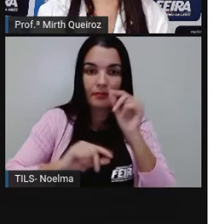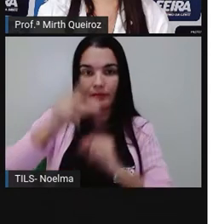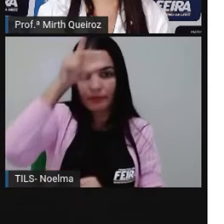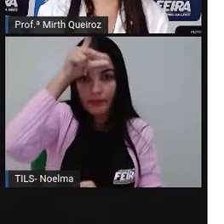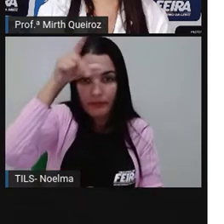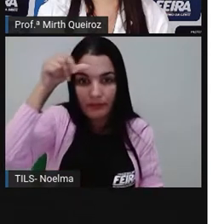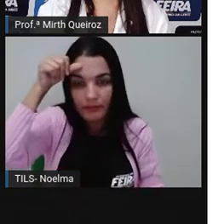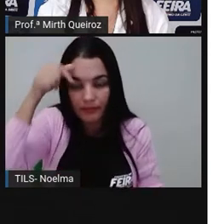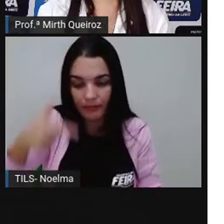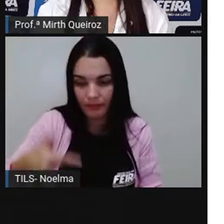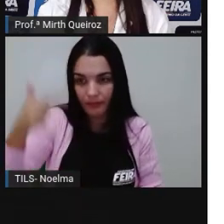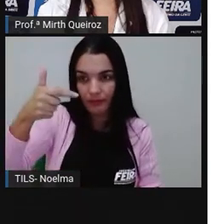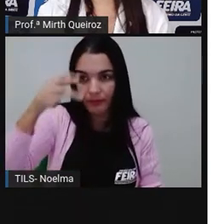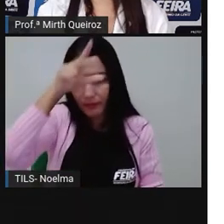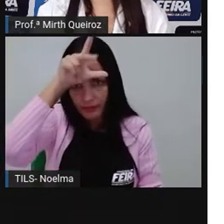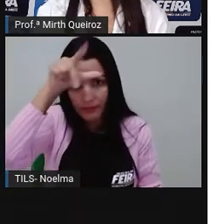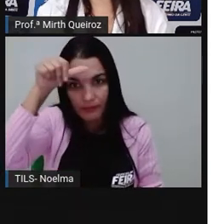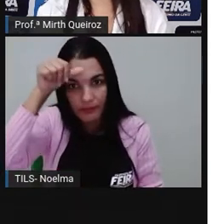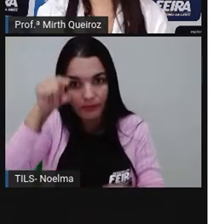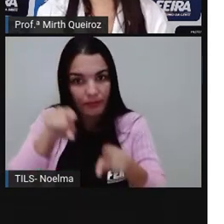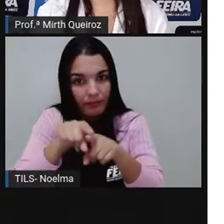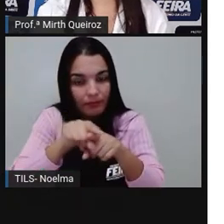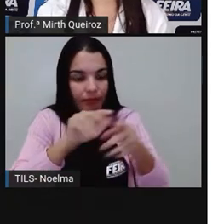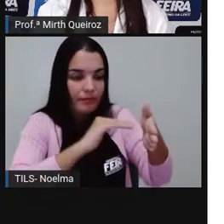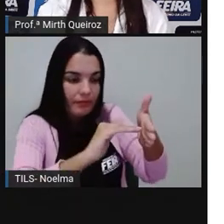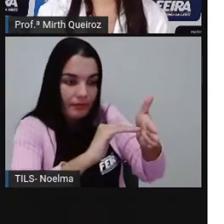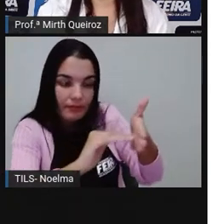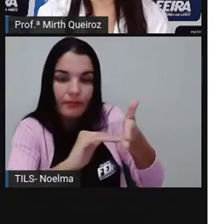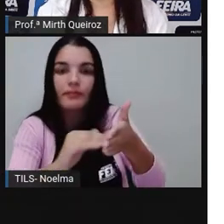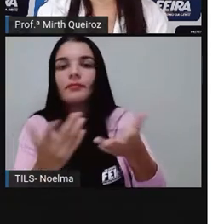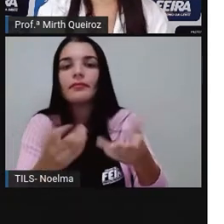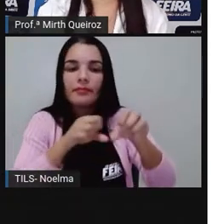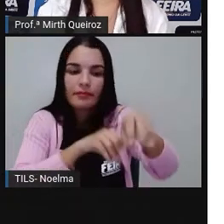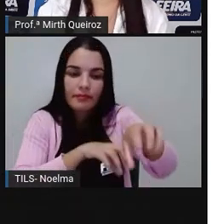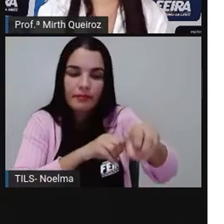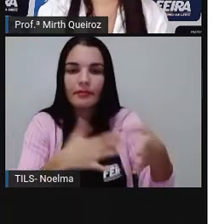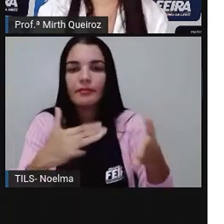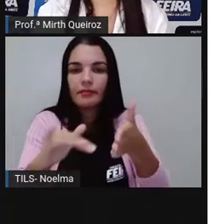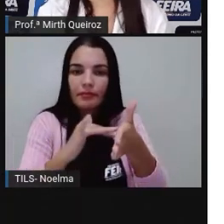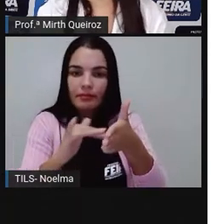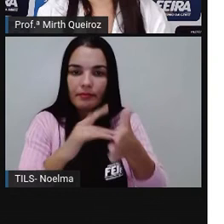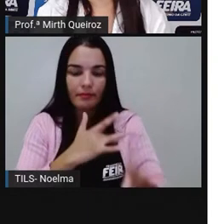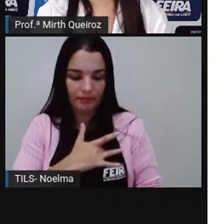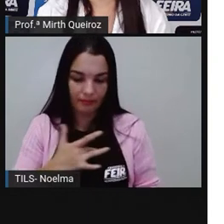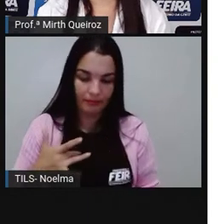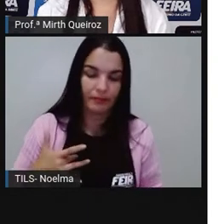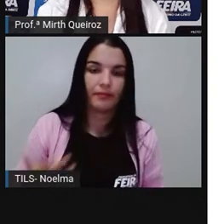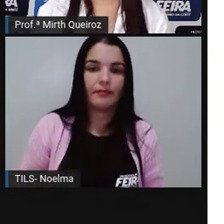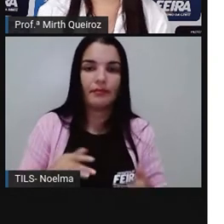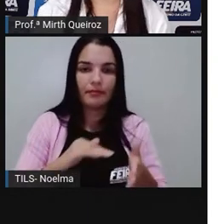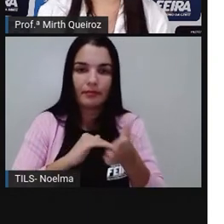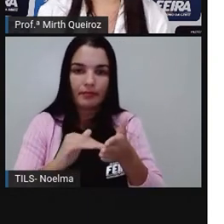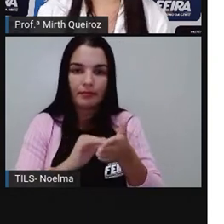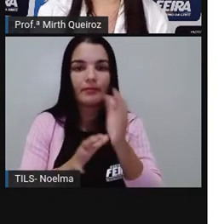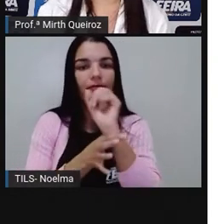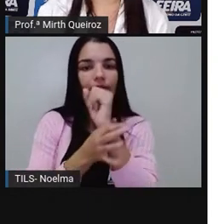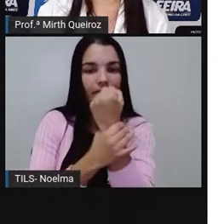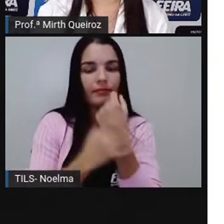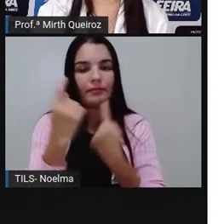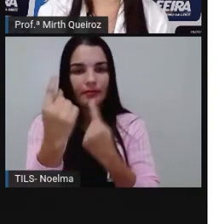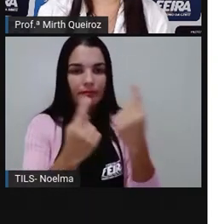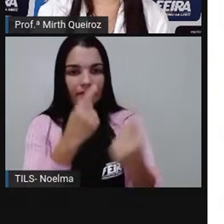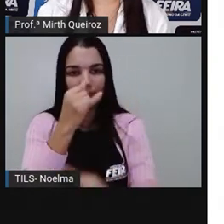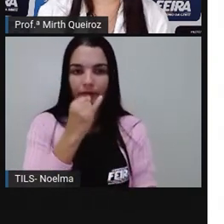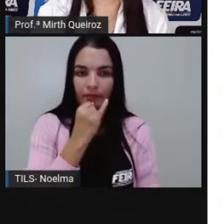o vice-prefeito e ainda o secretariado, né? O secretário de Educação, o secretário de Saúde, são alguns dos